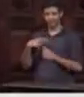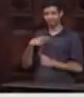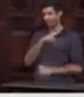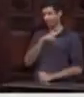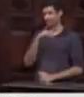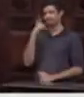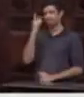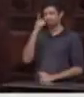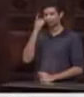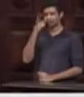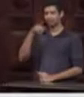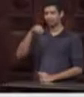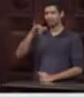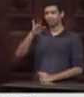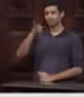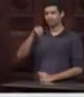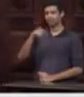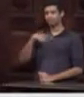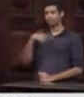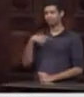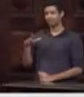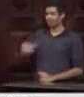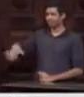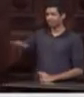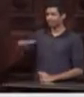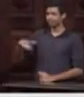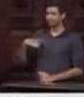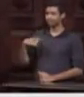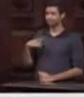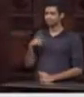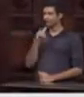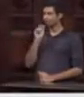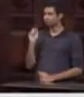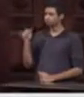Niterói, inaugurou lá o mergulhão da Praça Renascença,